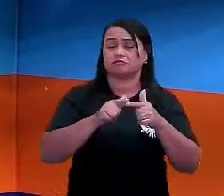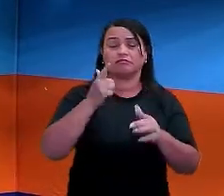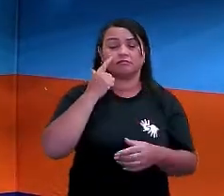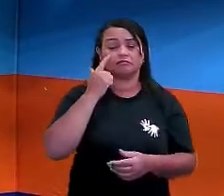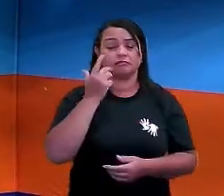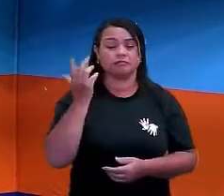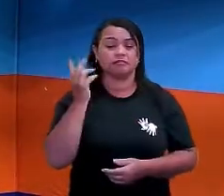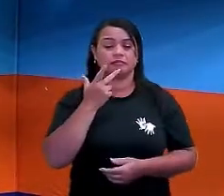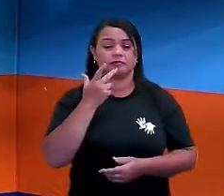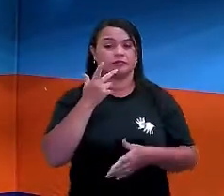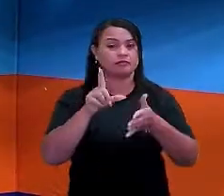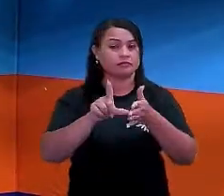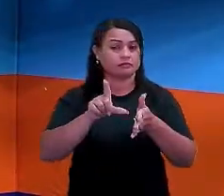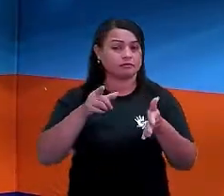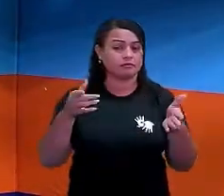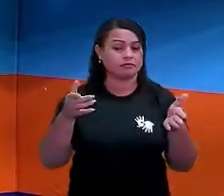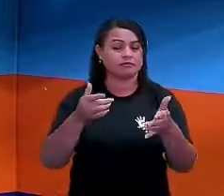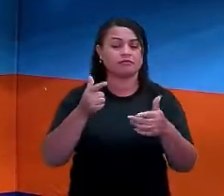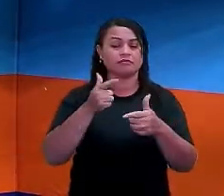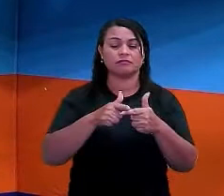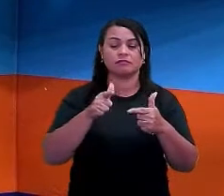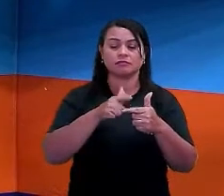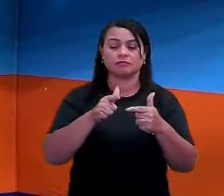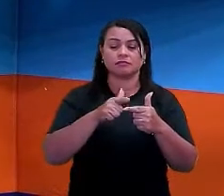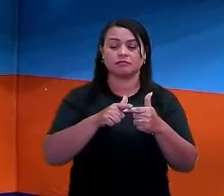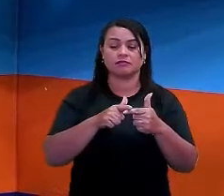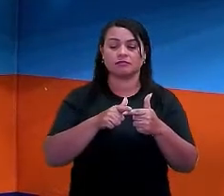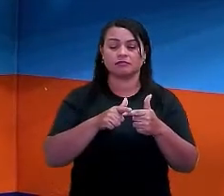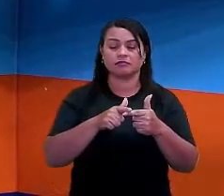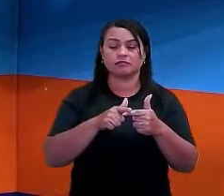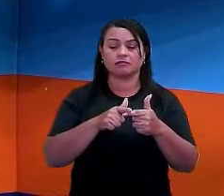ver aqui, né, o nosso problema do